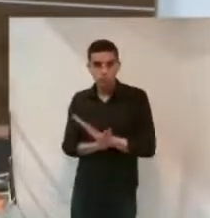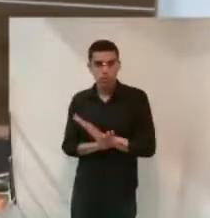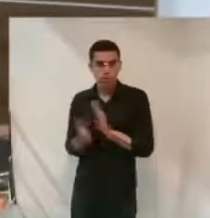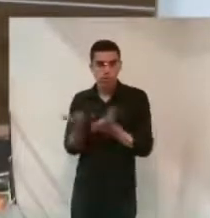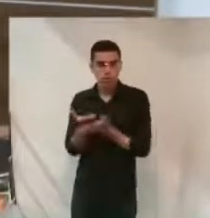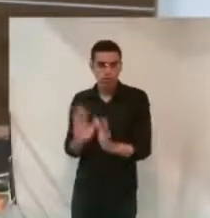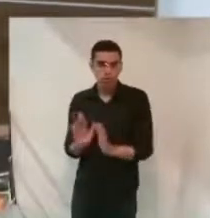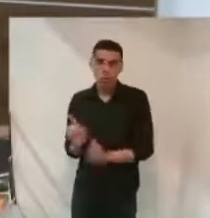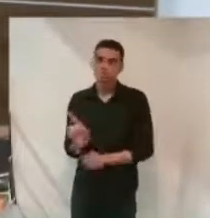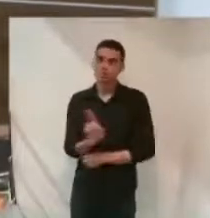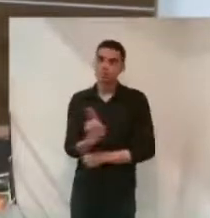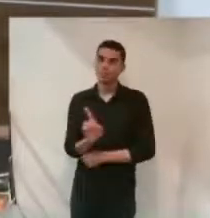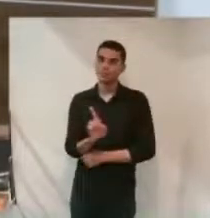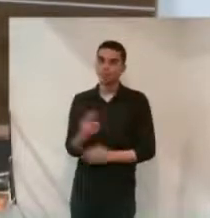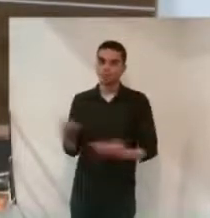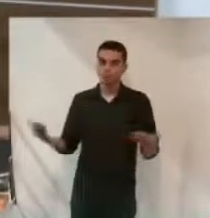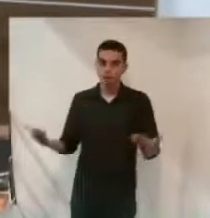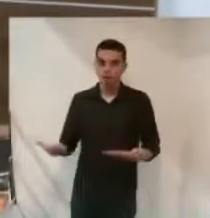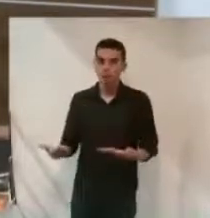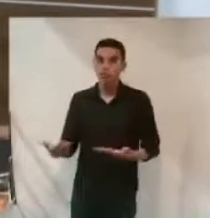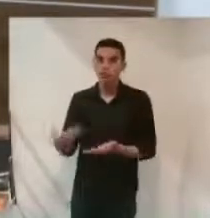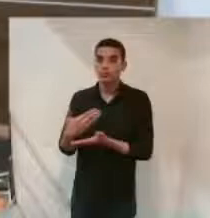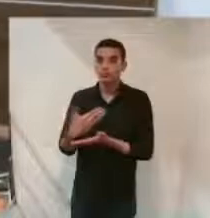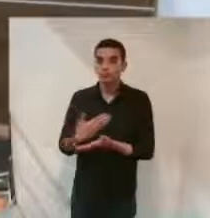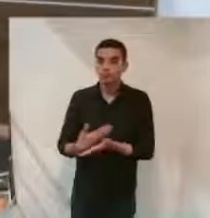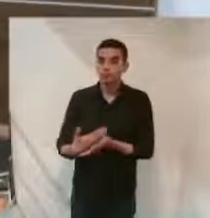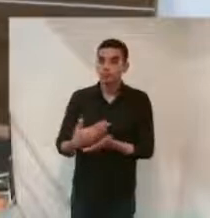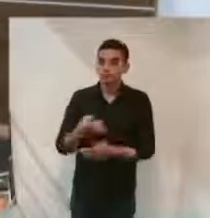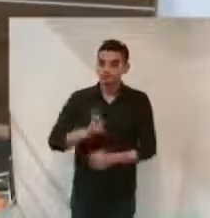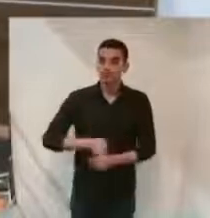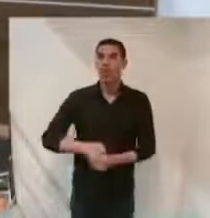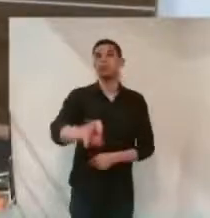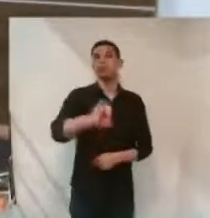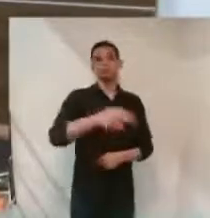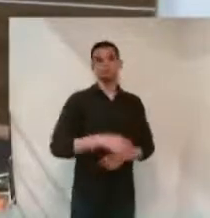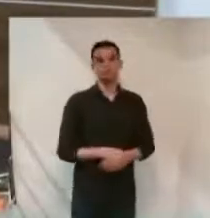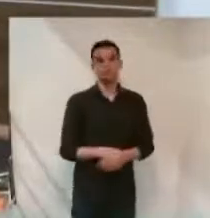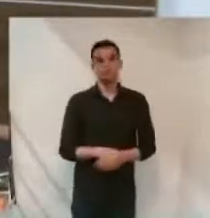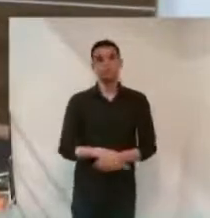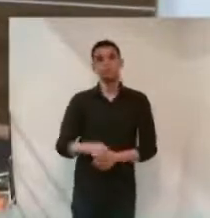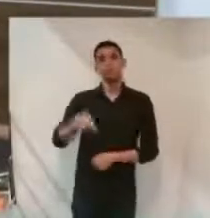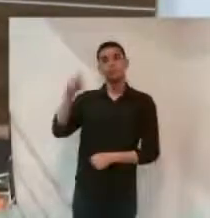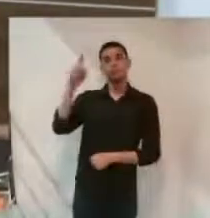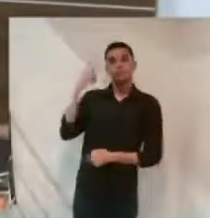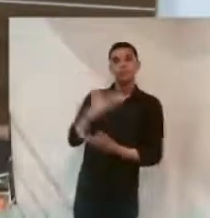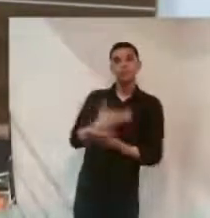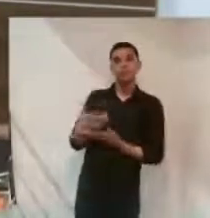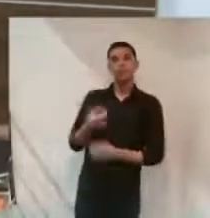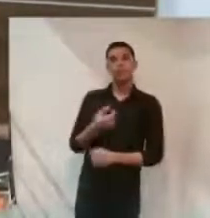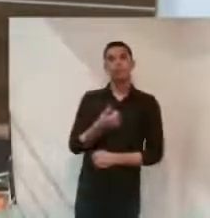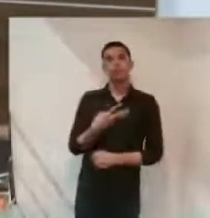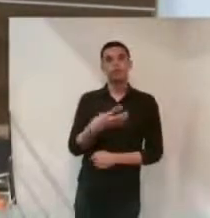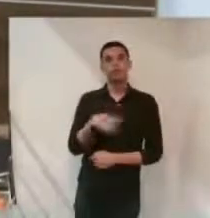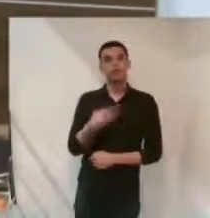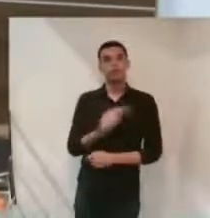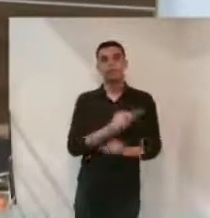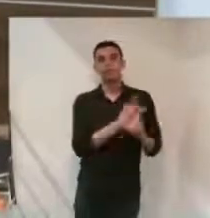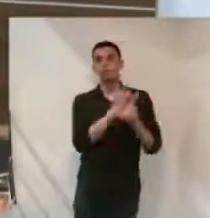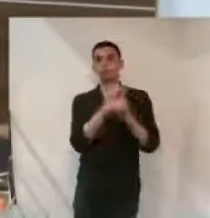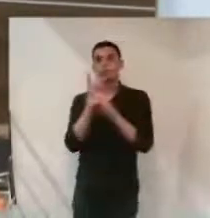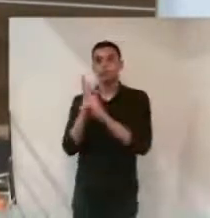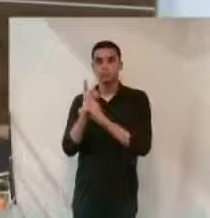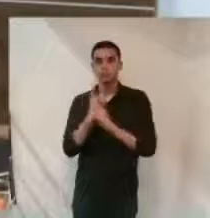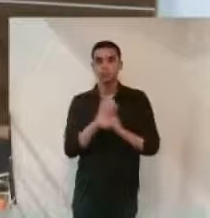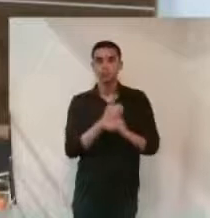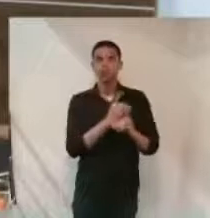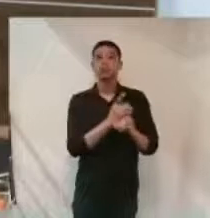Carlos agora. Bem, quando a gente começou lá em 2014 e que a gente encontrou no primeiro